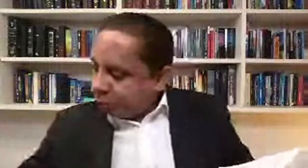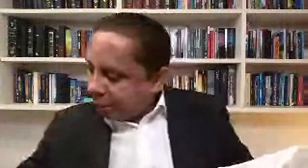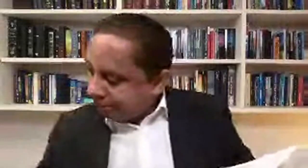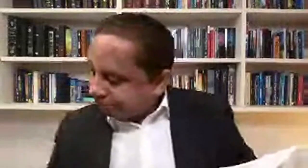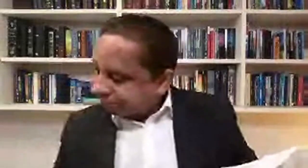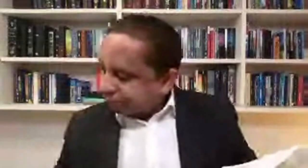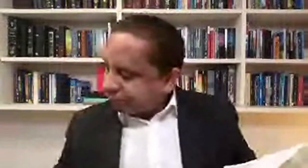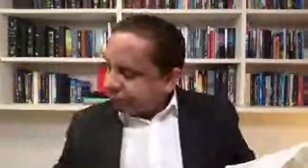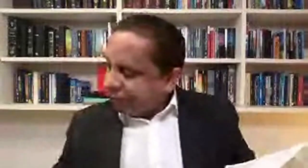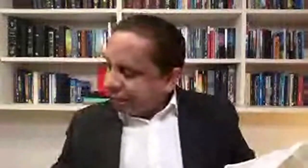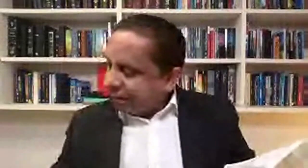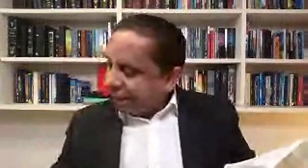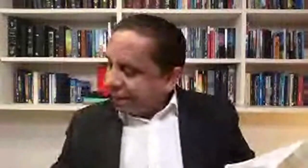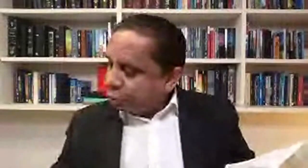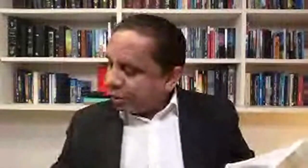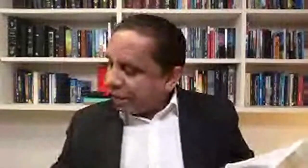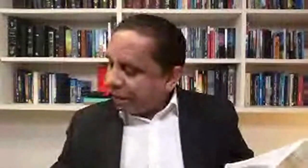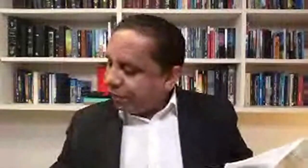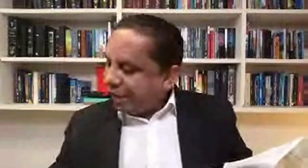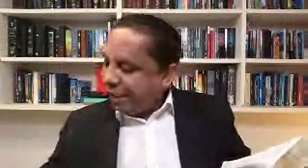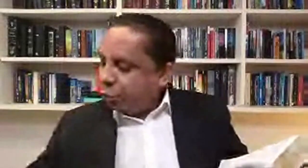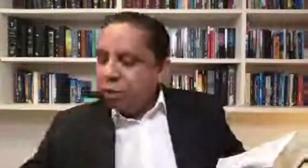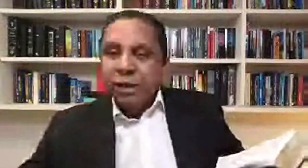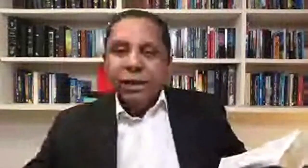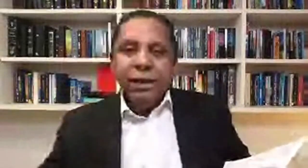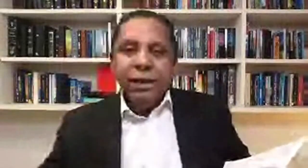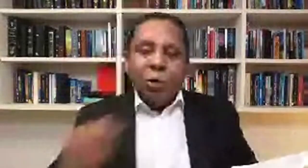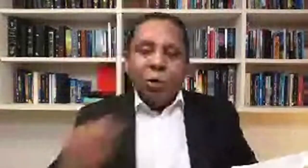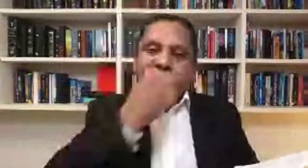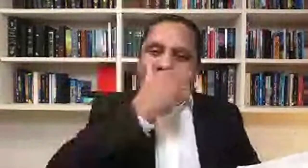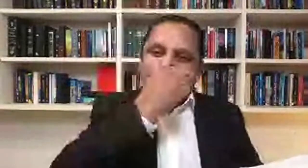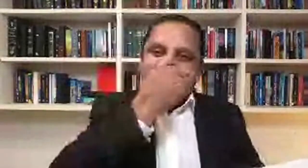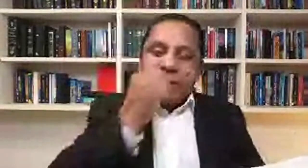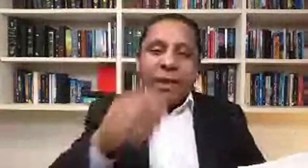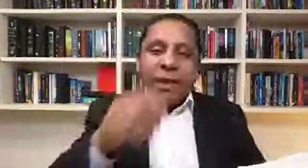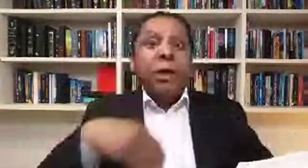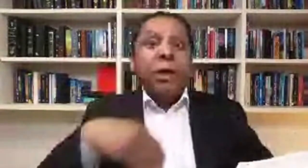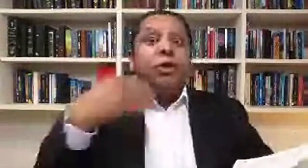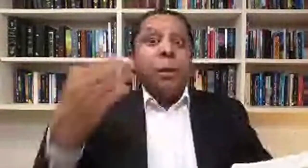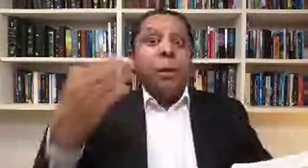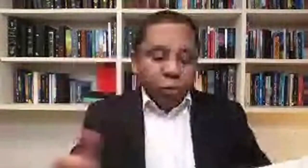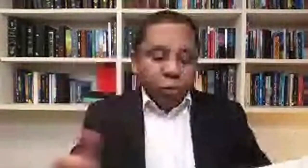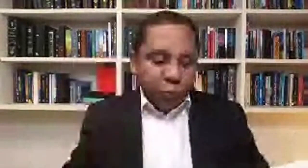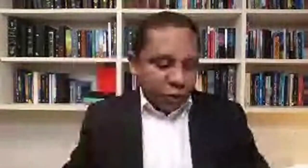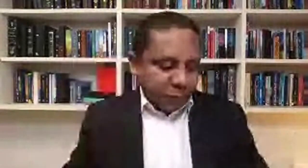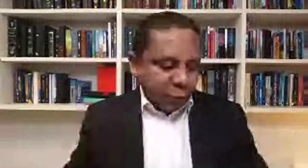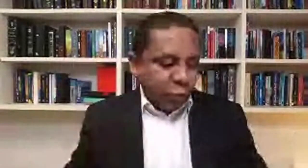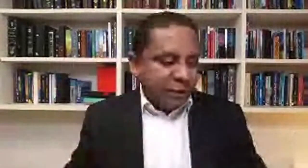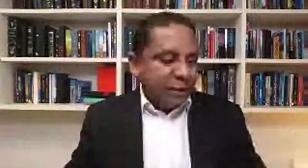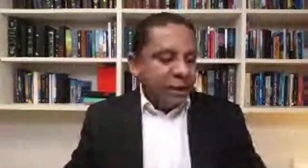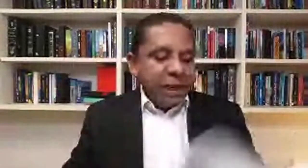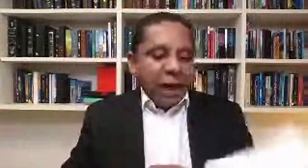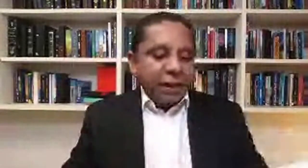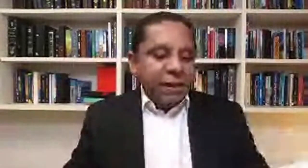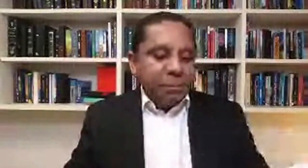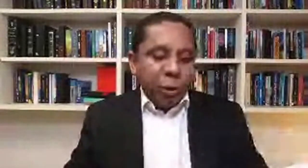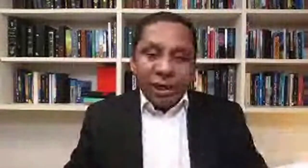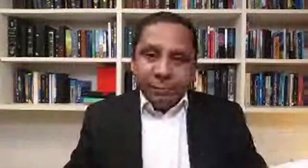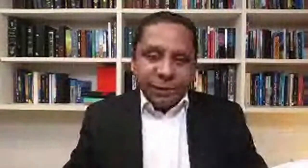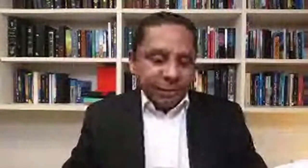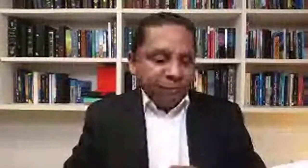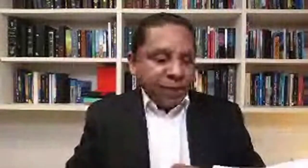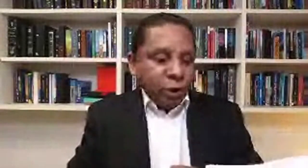a pergunta da Neuza Avelino, e, consequentemente, imagino que é a pergunta de muitas pessoas. Aqui